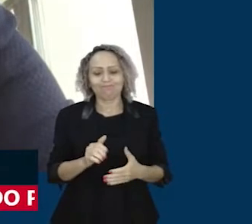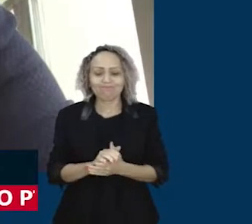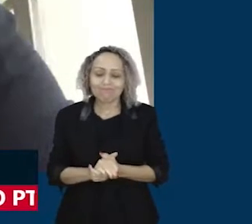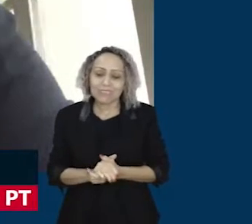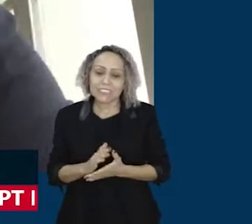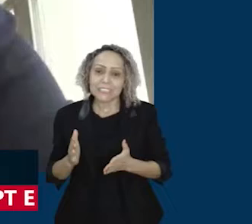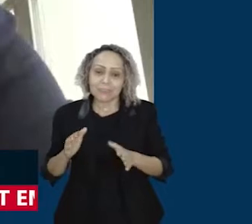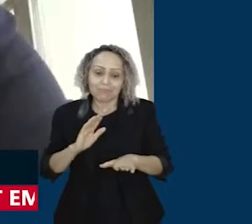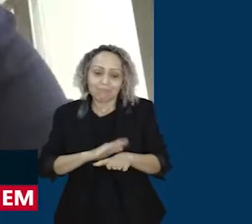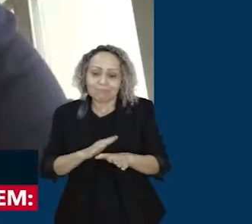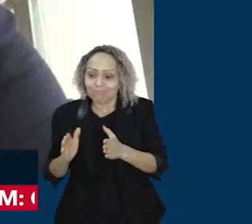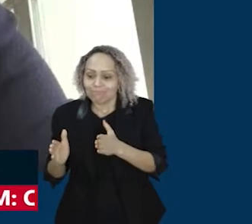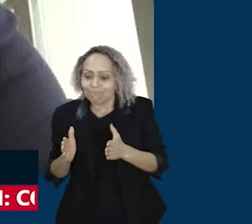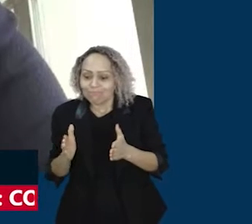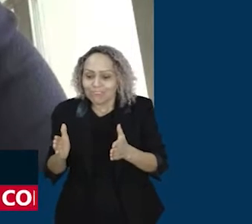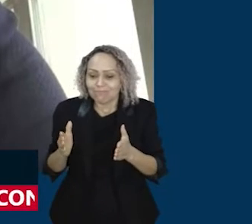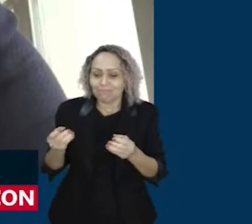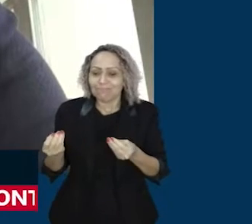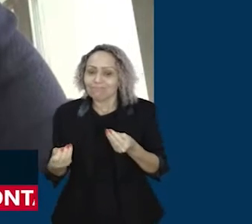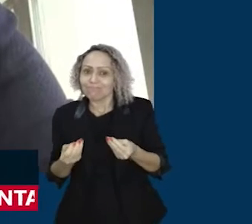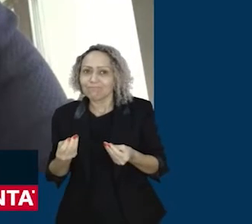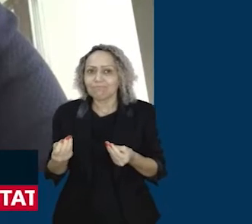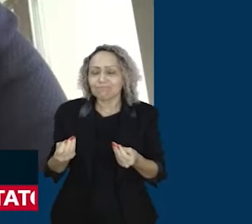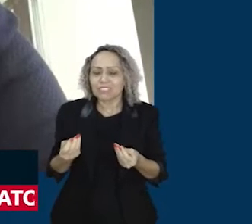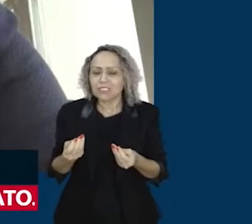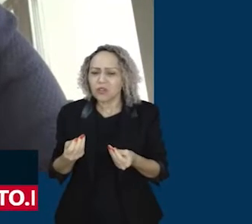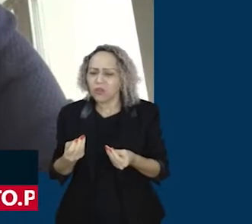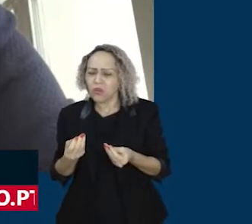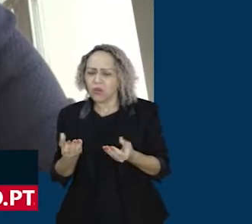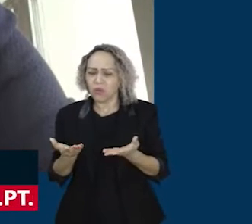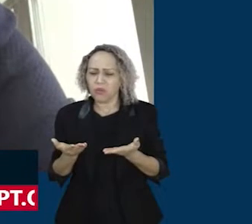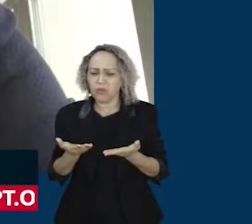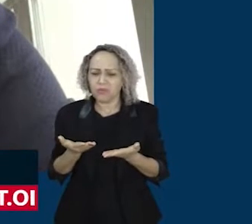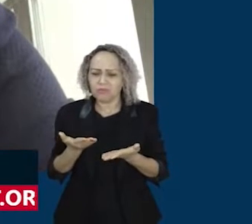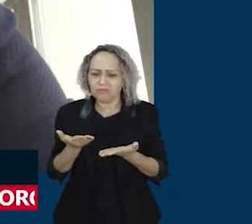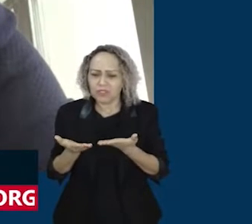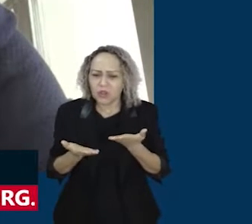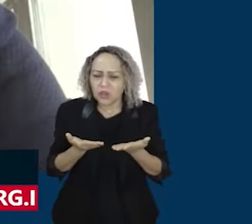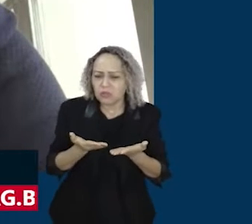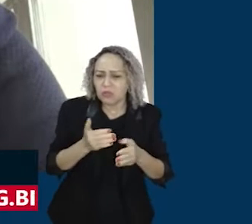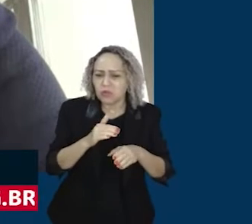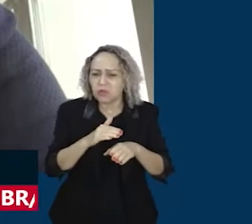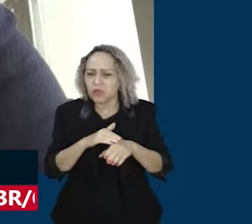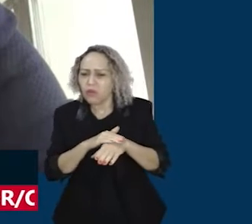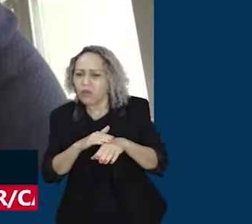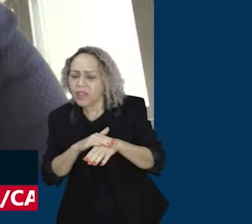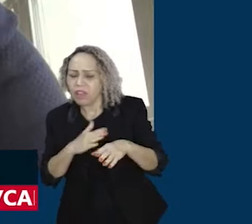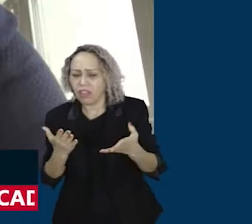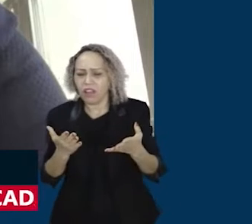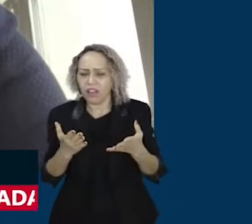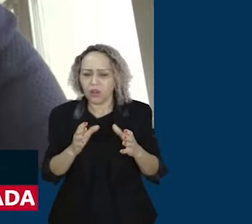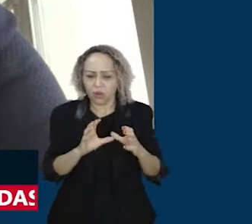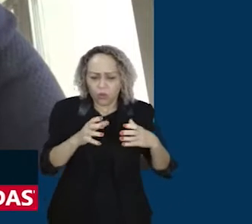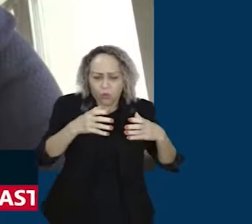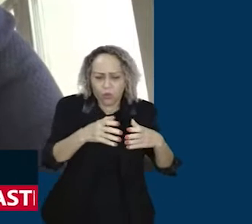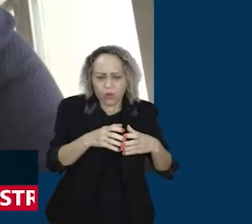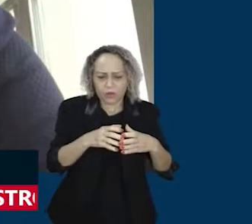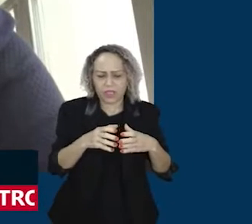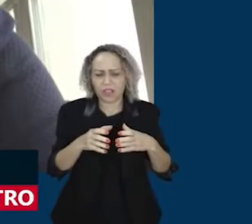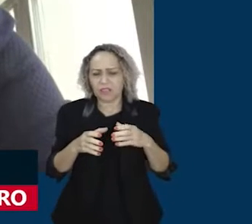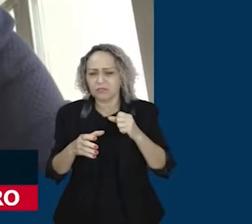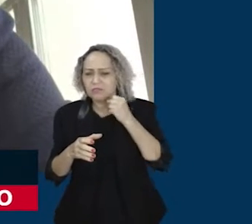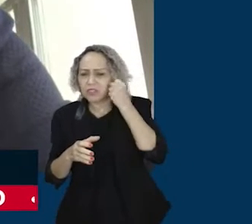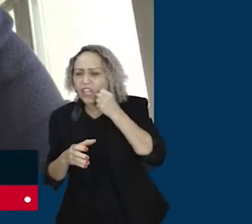mobilização suficiente para convencer as bancadas dos senadores, que na verdade são representantes